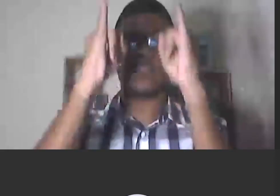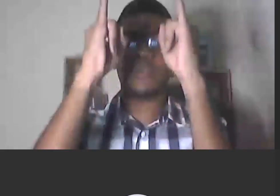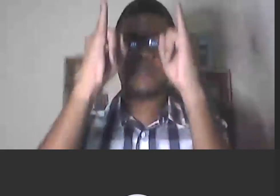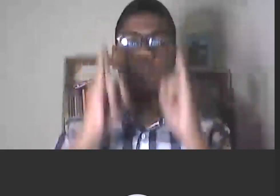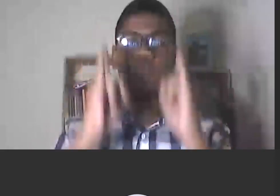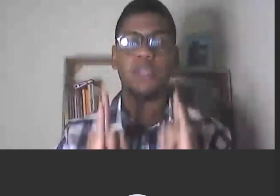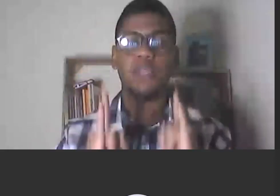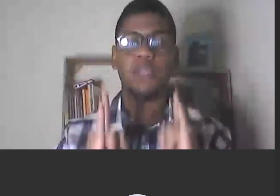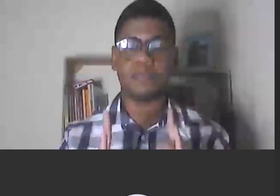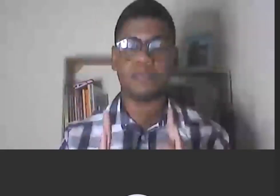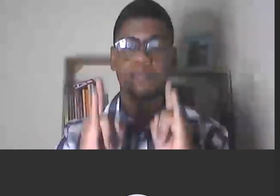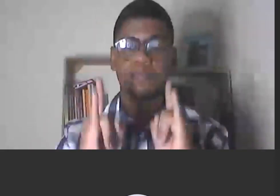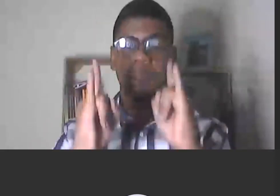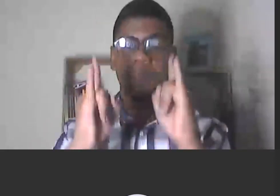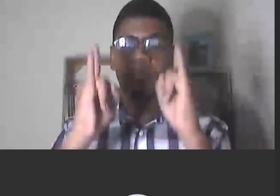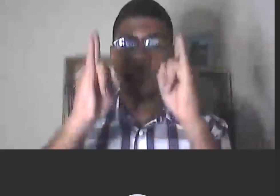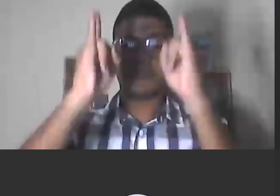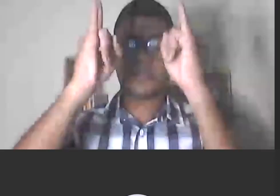de prédio aqui, ó, subindo.